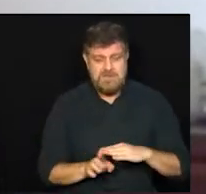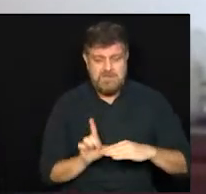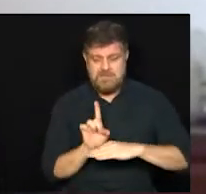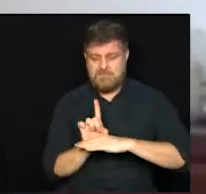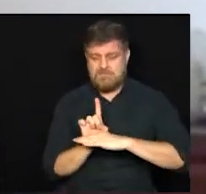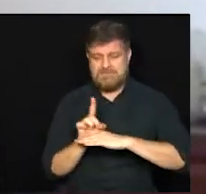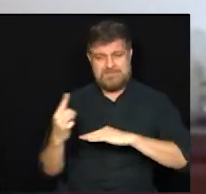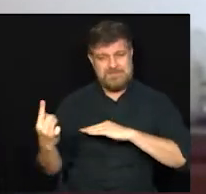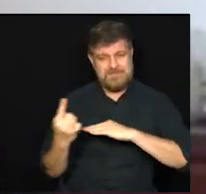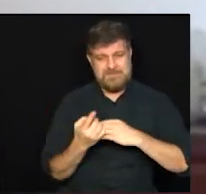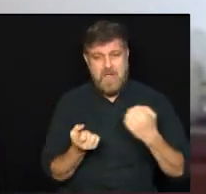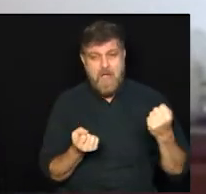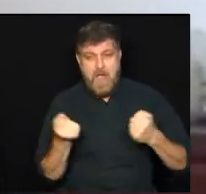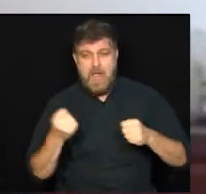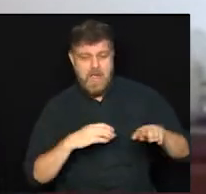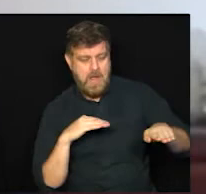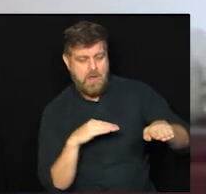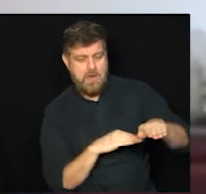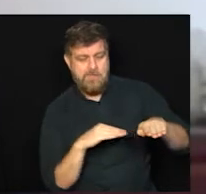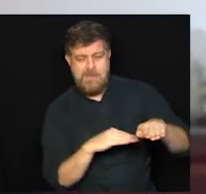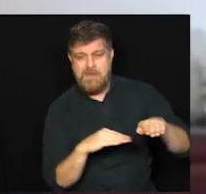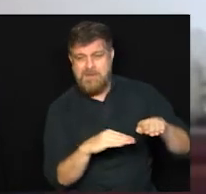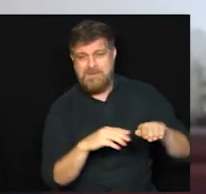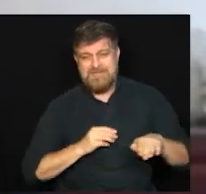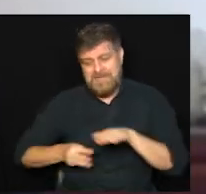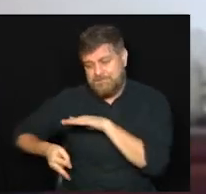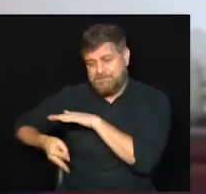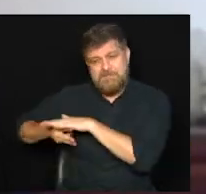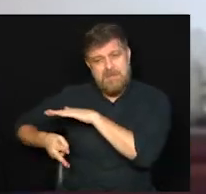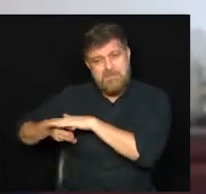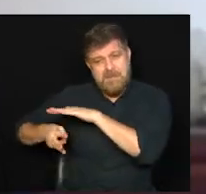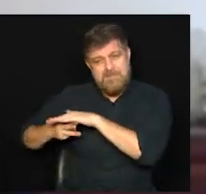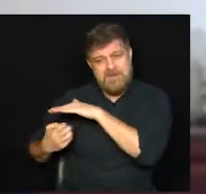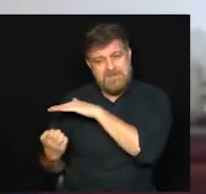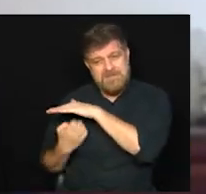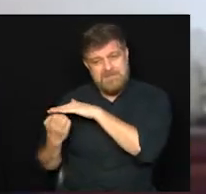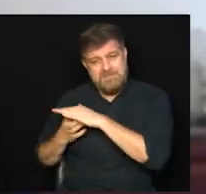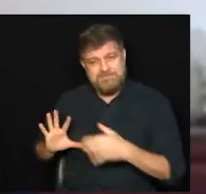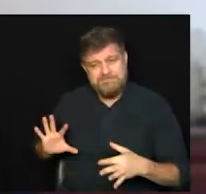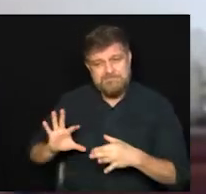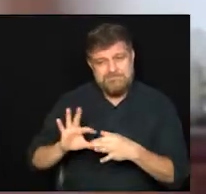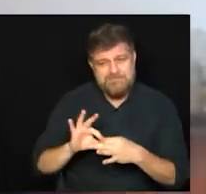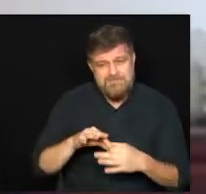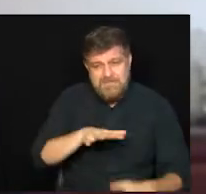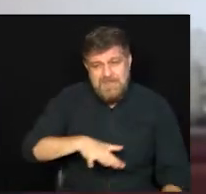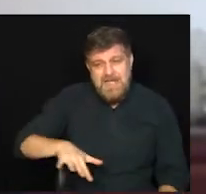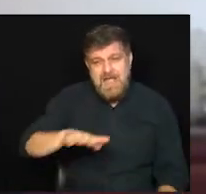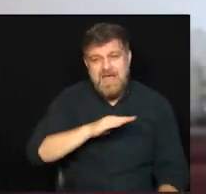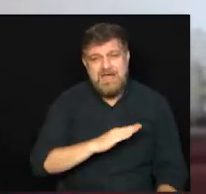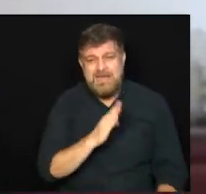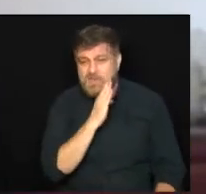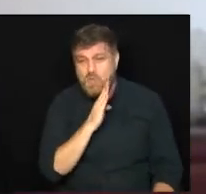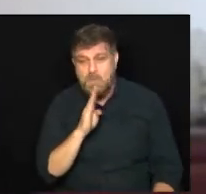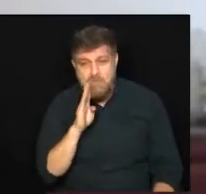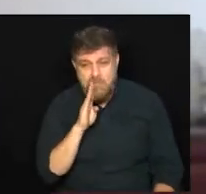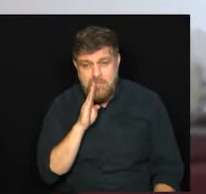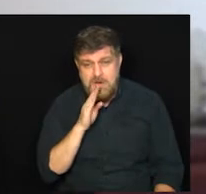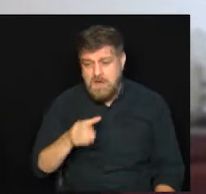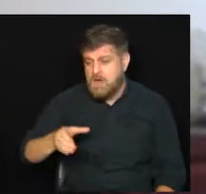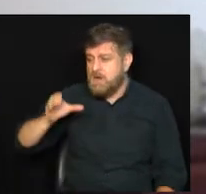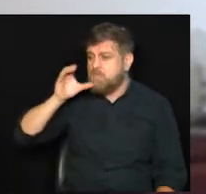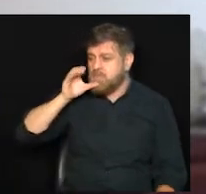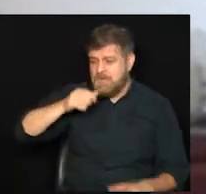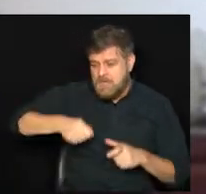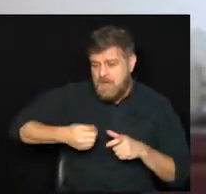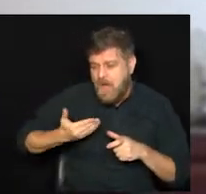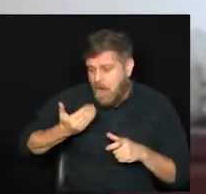recepcionistas, manobristas, todo o serviço de alimentos e bebidas que é gerado nessa questão, o